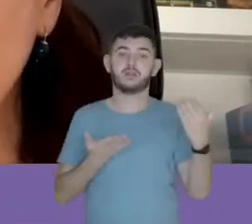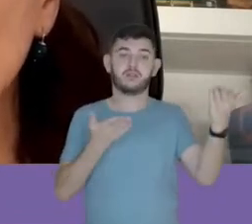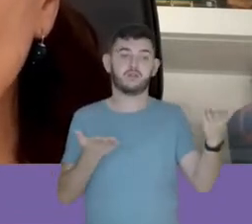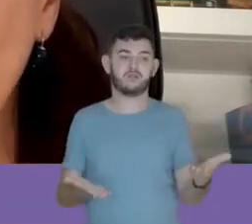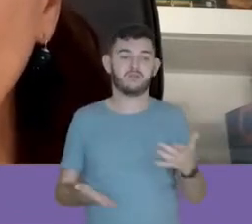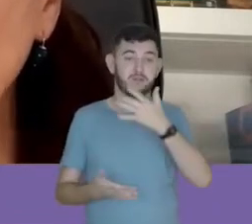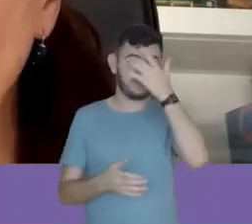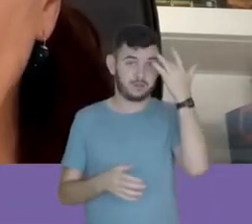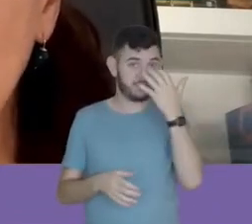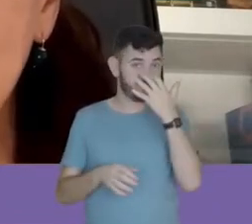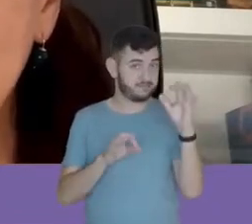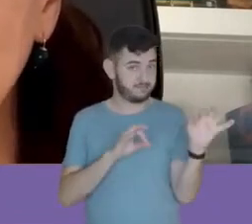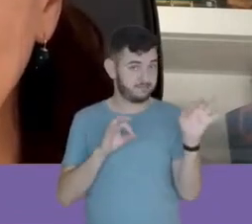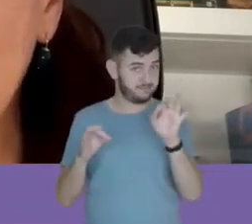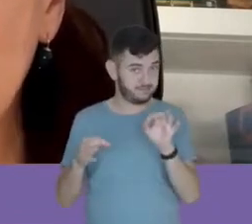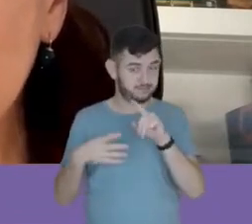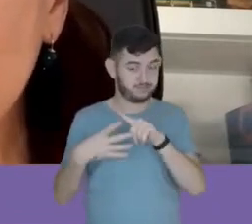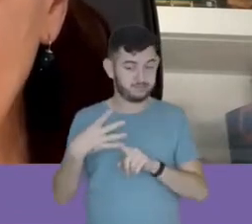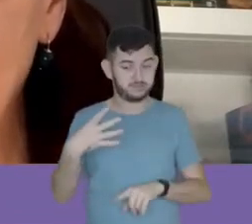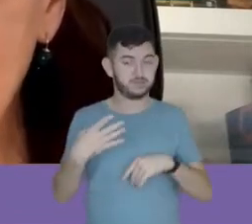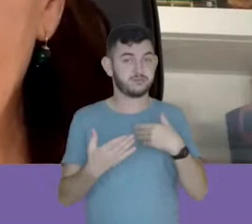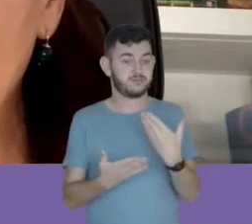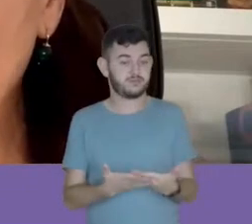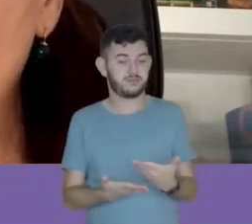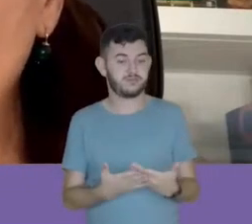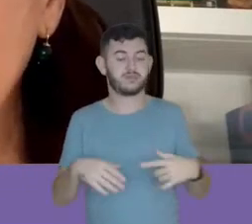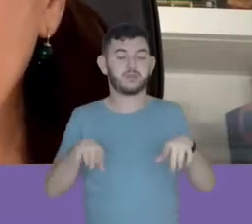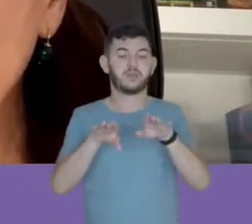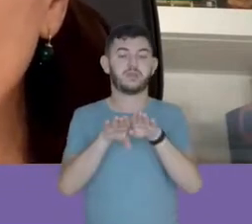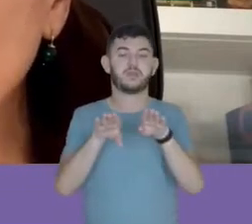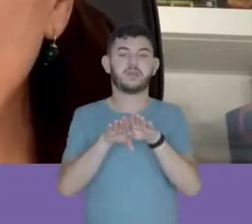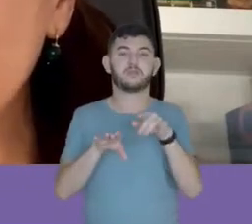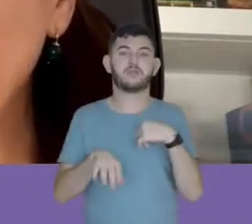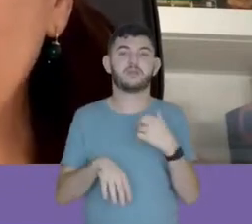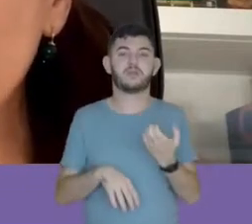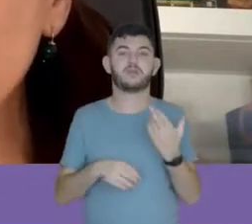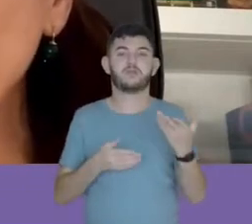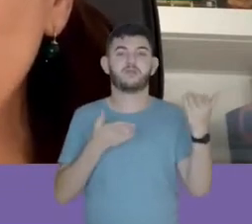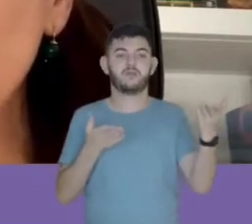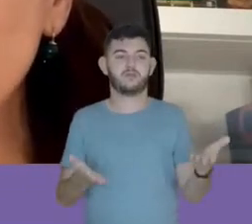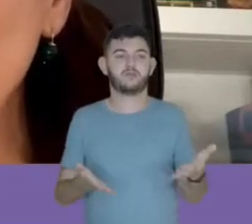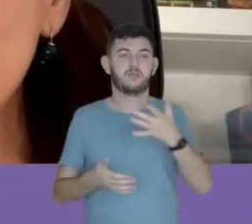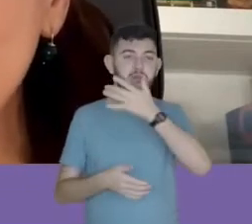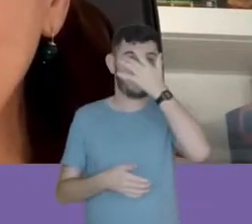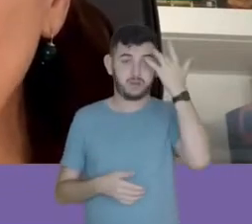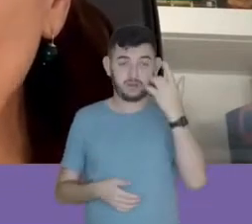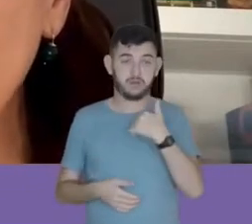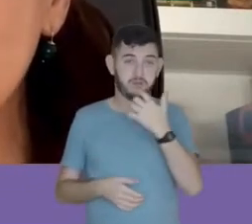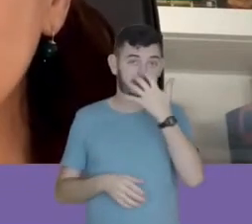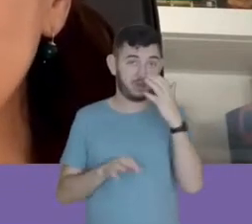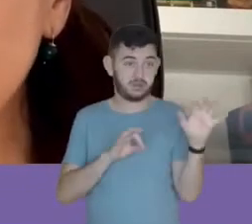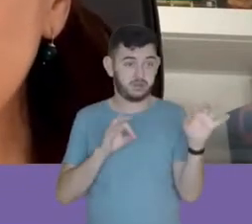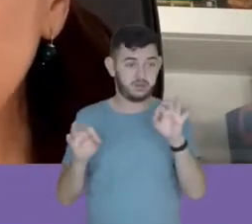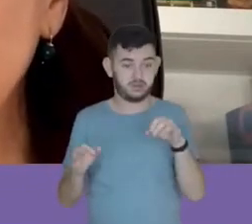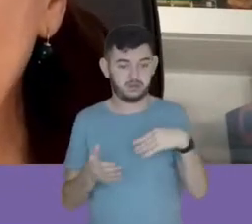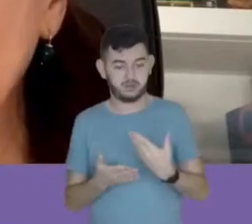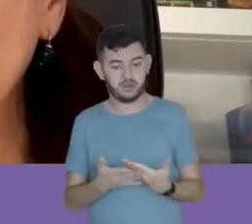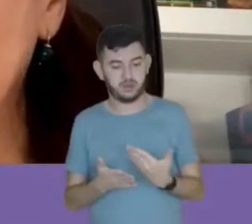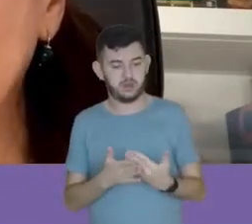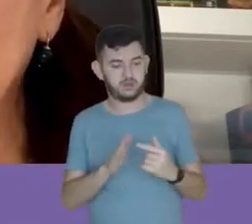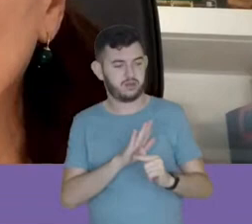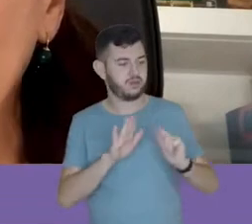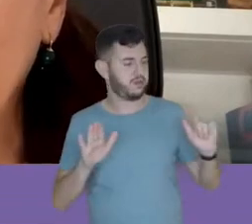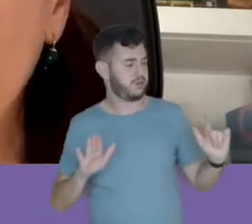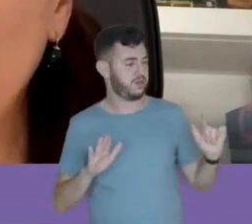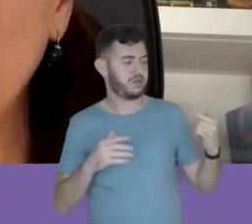para assistirem às 4 aulas e também quero convidar as pessoas para assistirem às aulas anteriores,